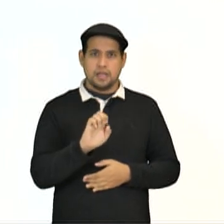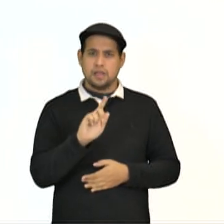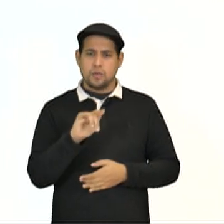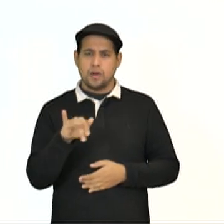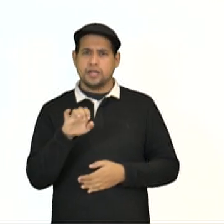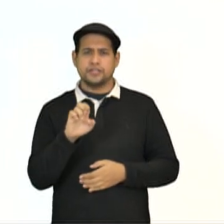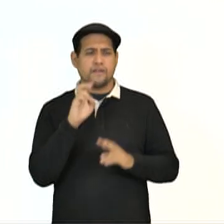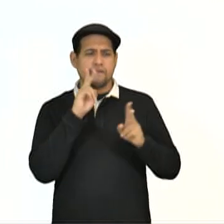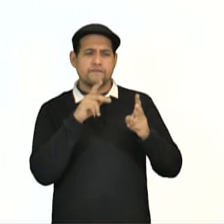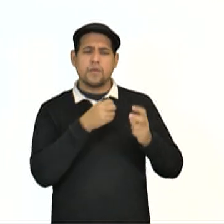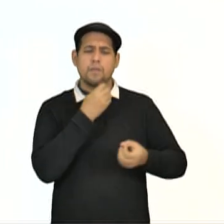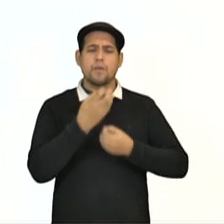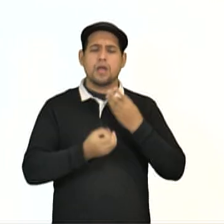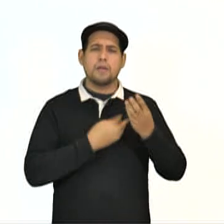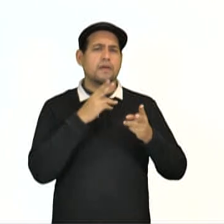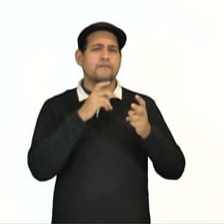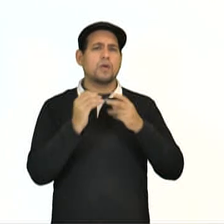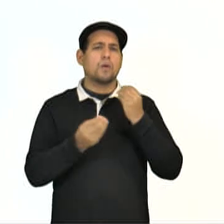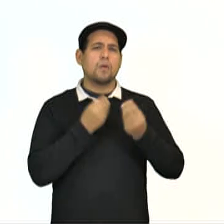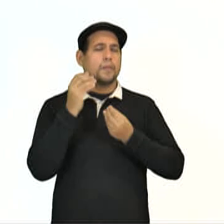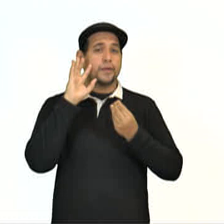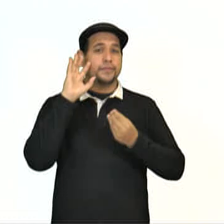e ver como isso acontece.